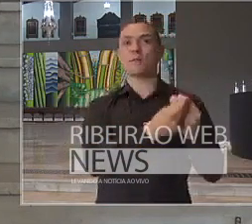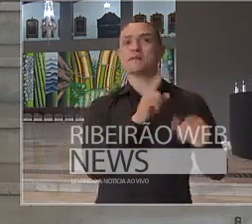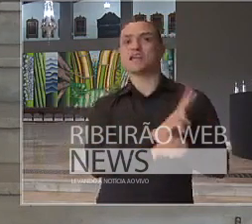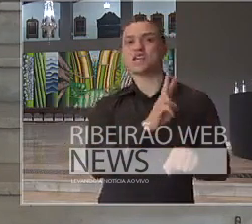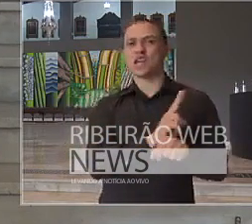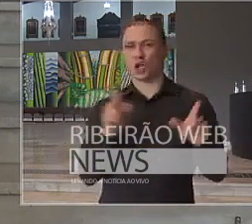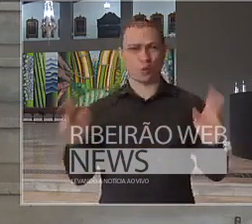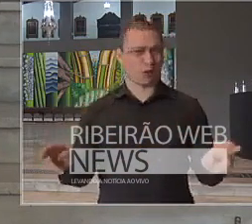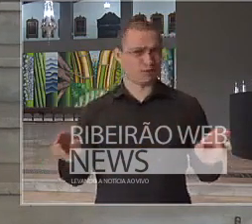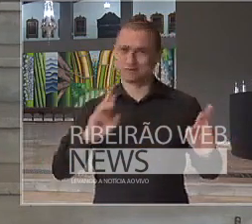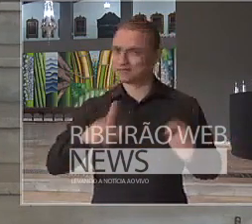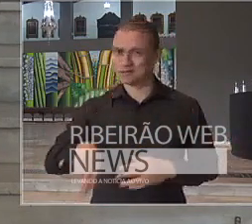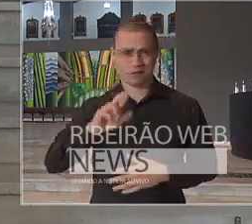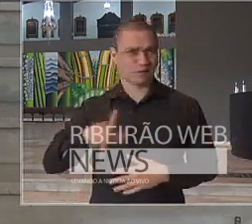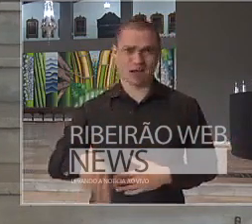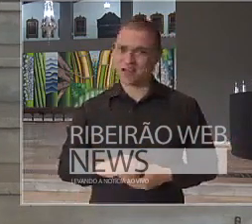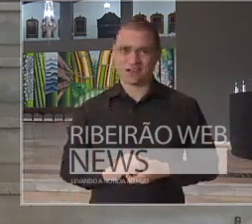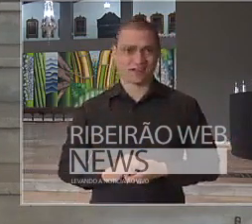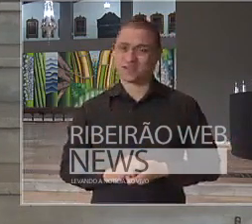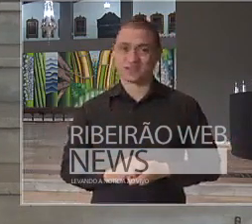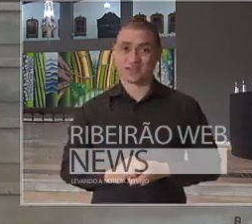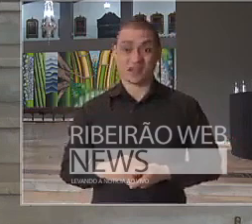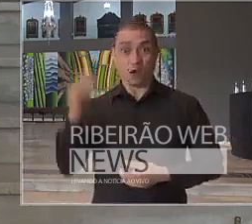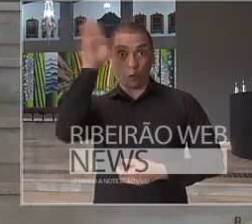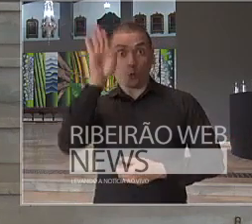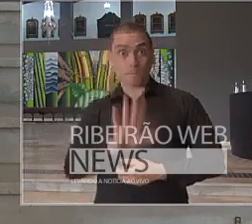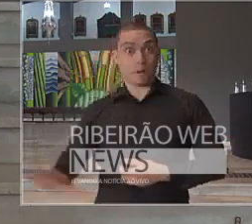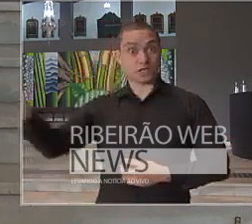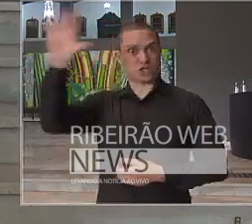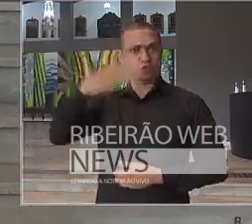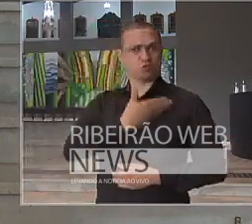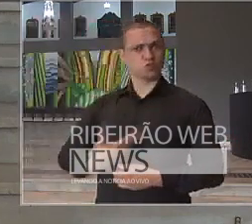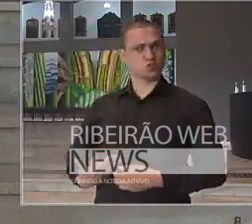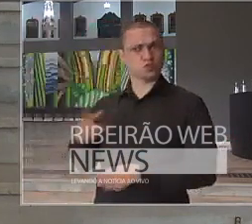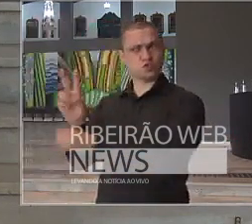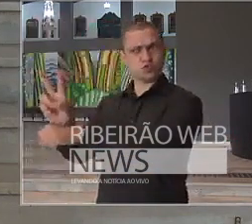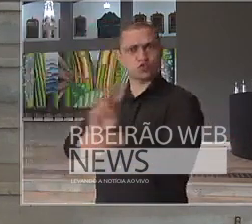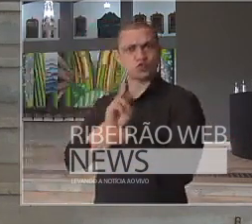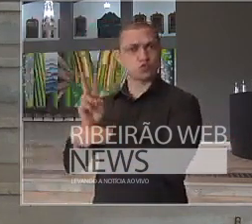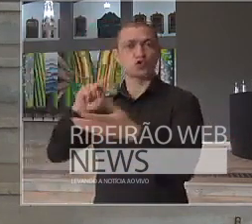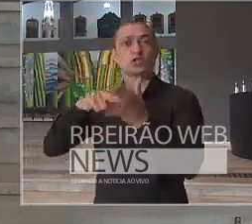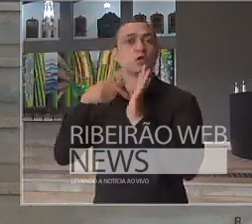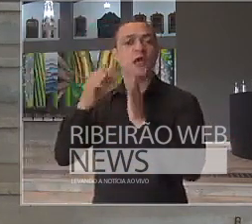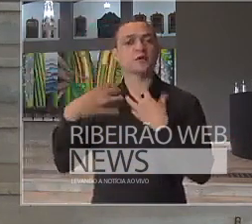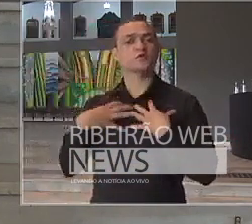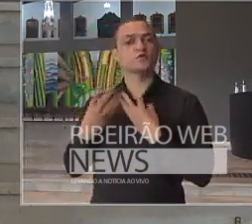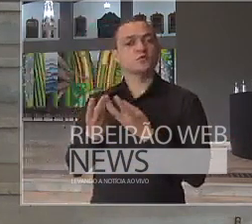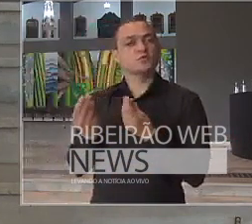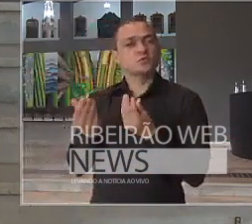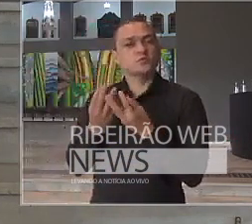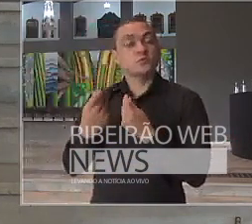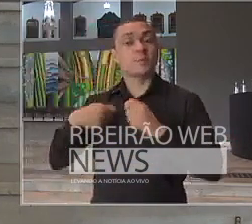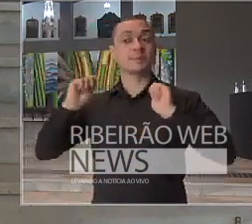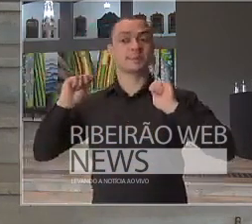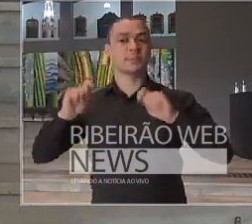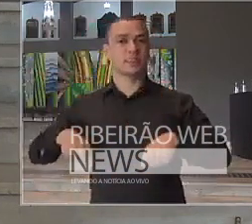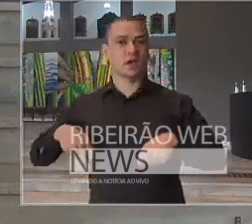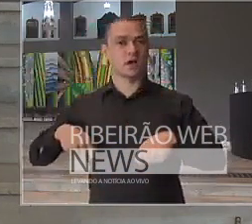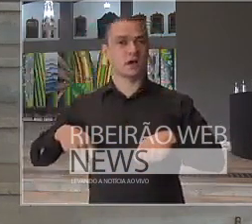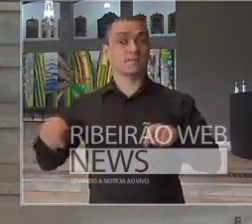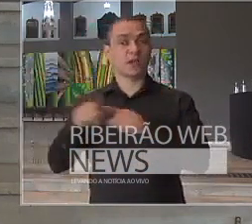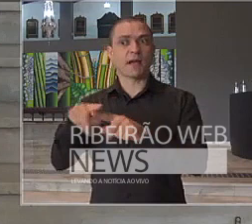família e não é presidente governar o brasil é ter sensibilidade e capacidade